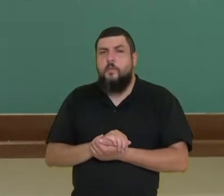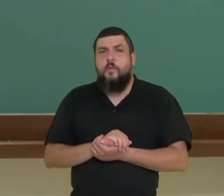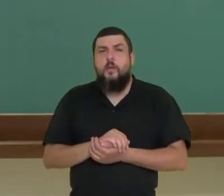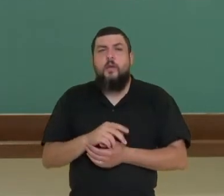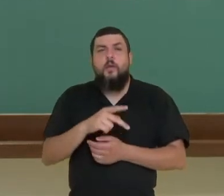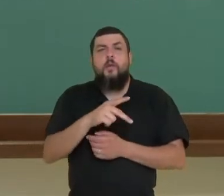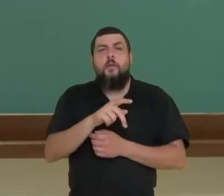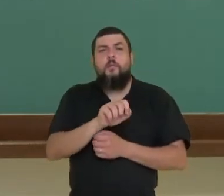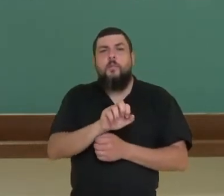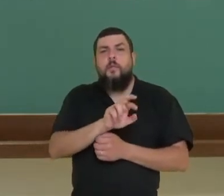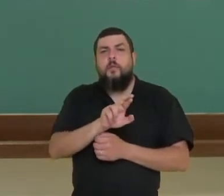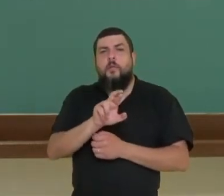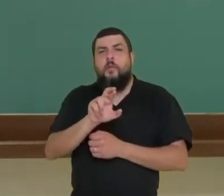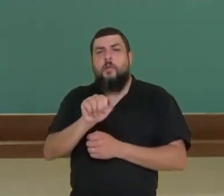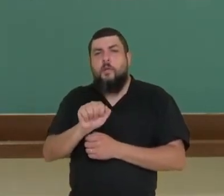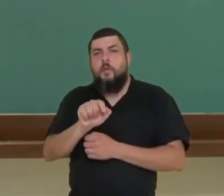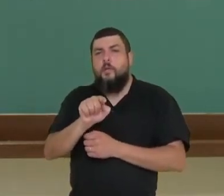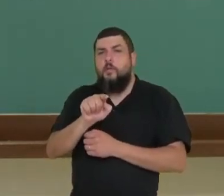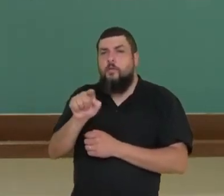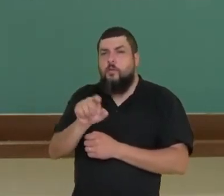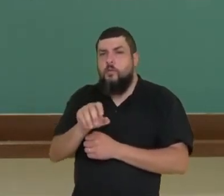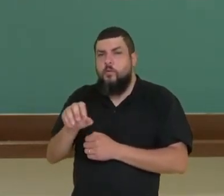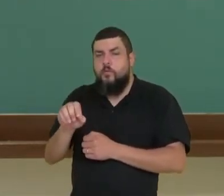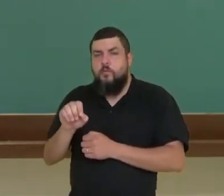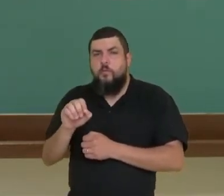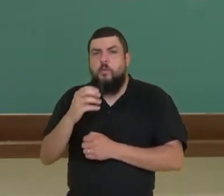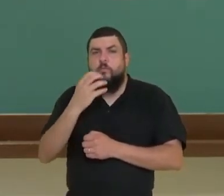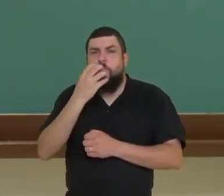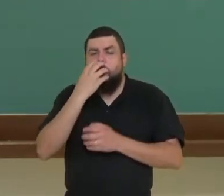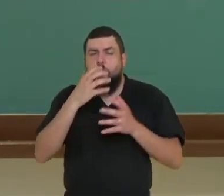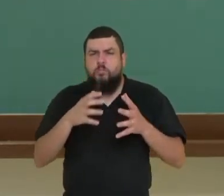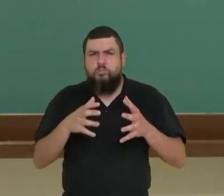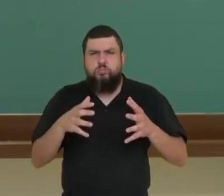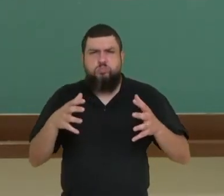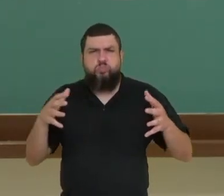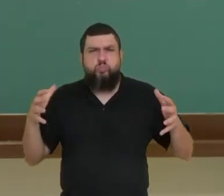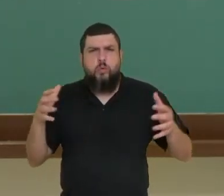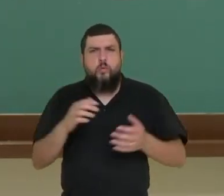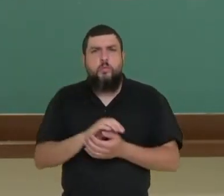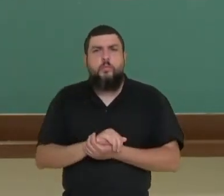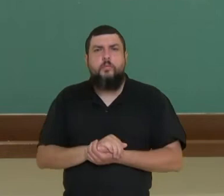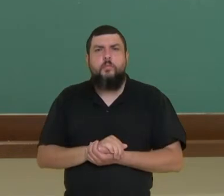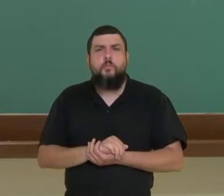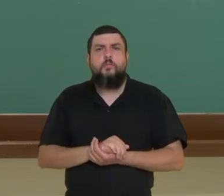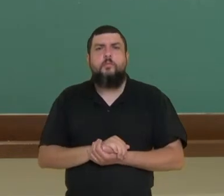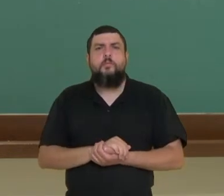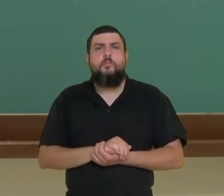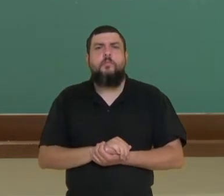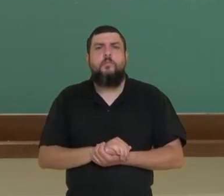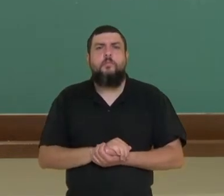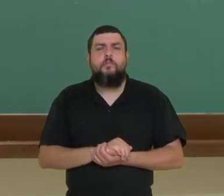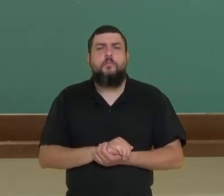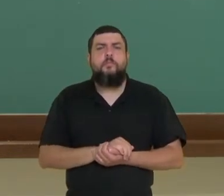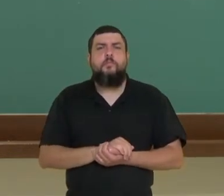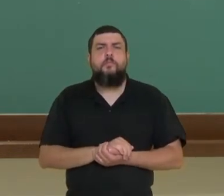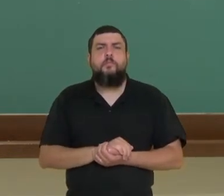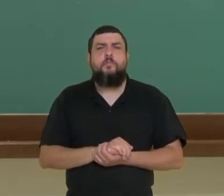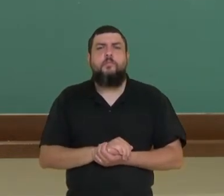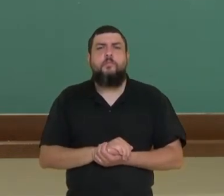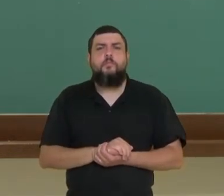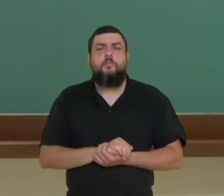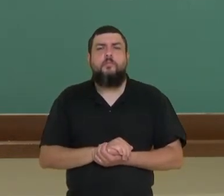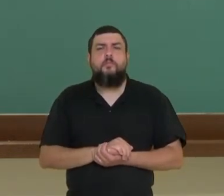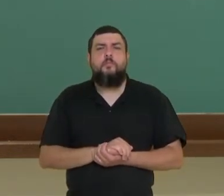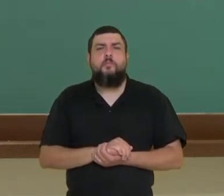Cachorro, perraço, tá? Como se fosse referir, por exemplo, cachorrão, tá?